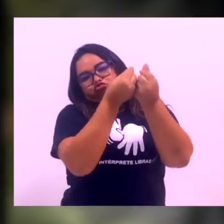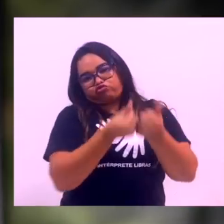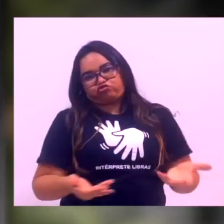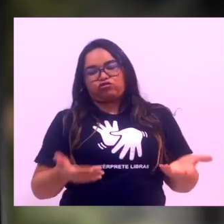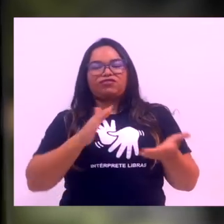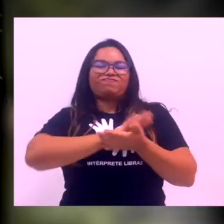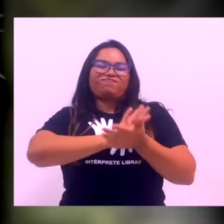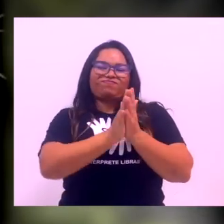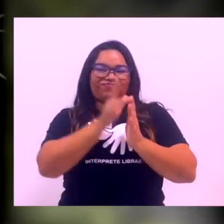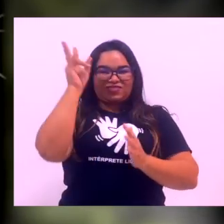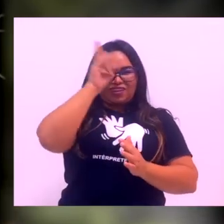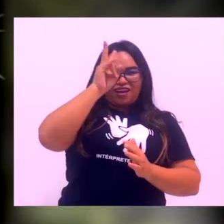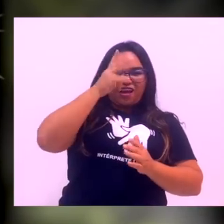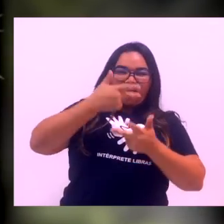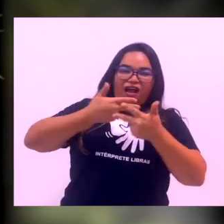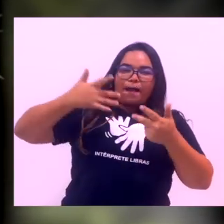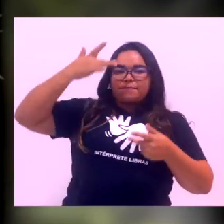destruída,